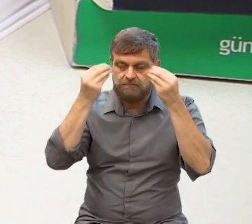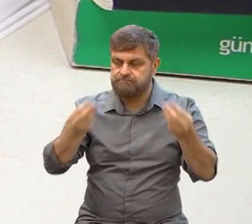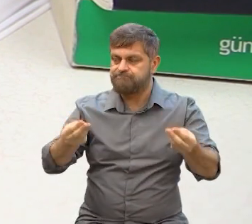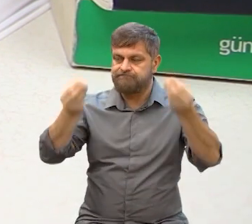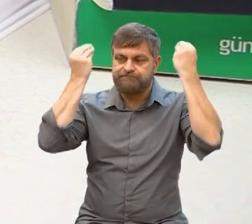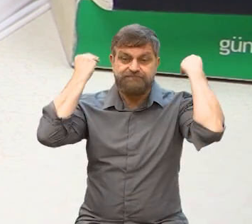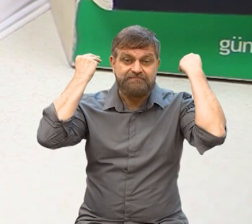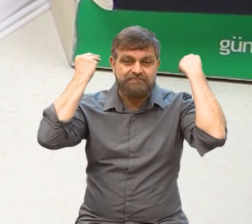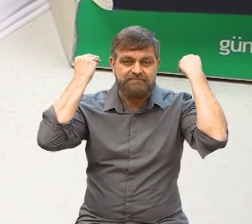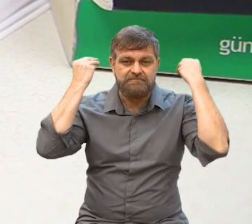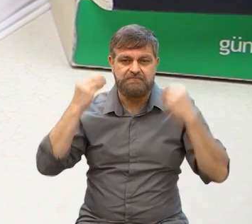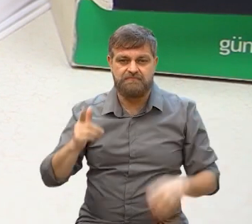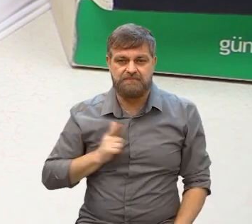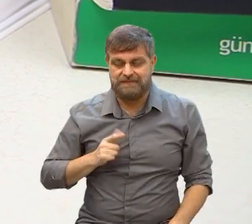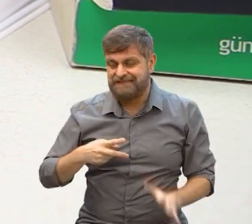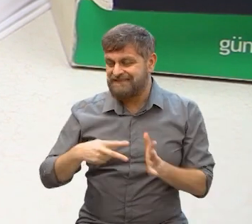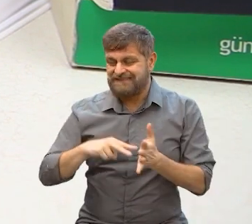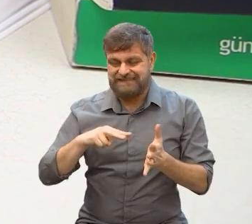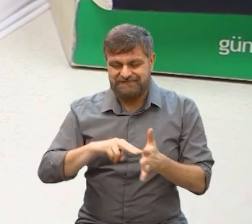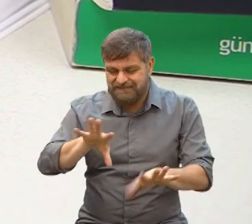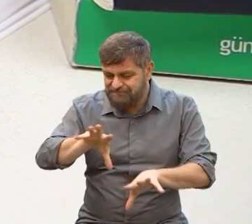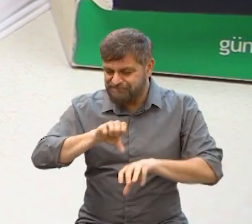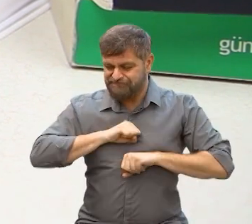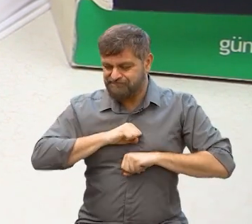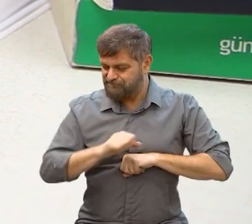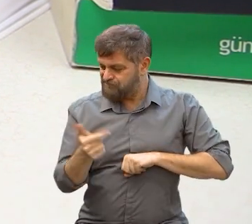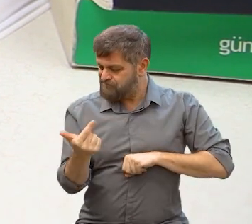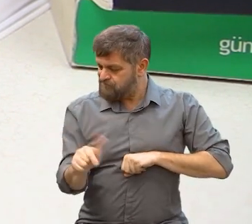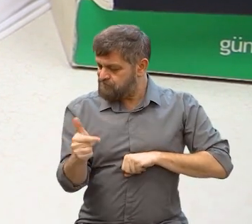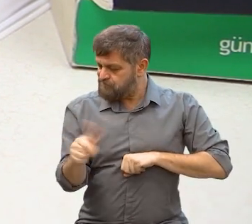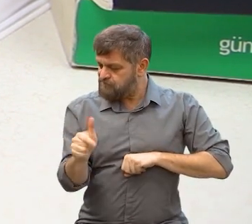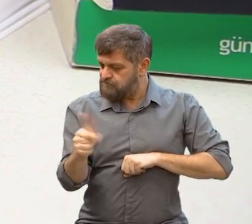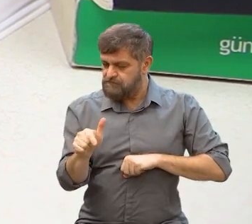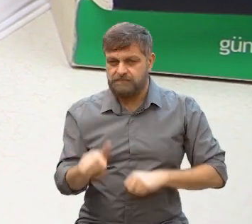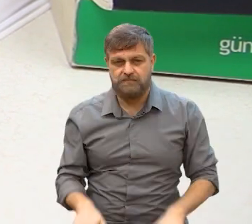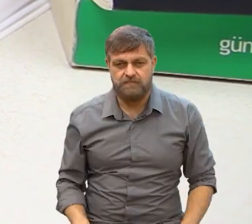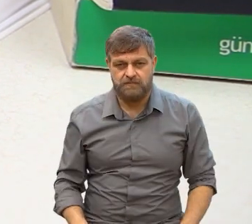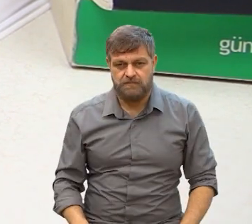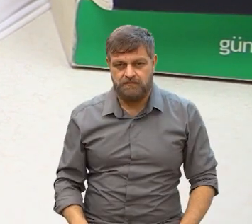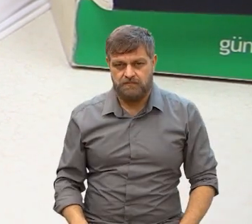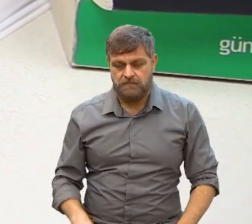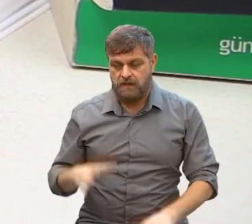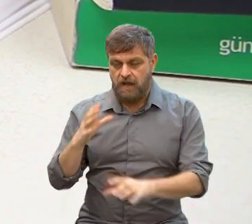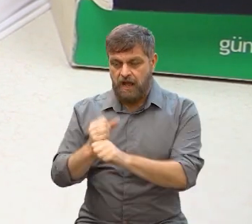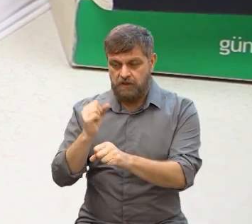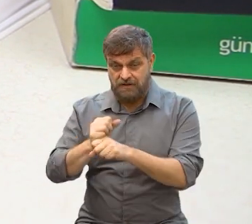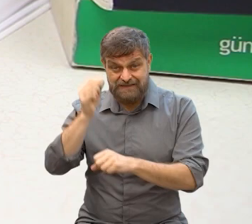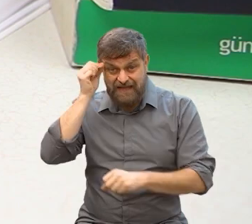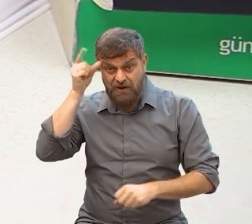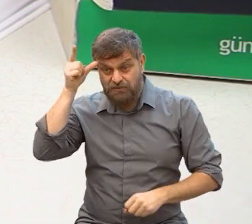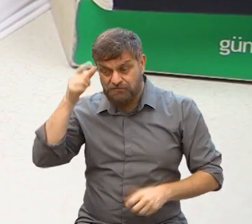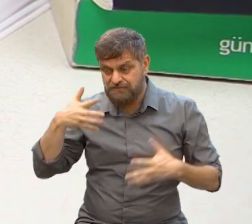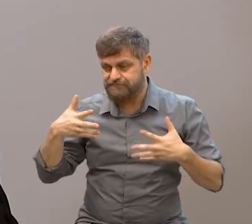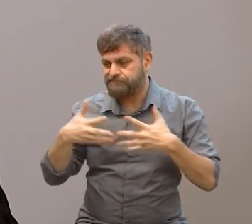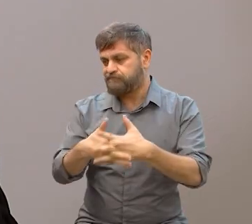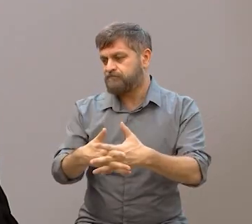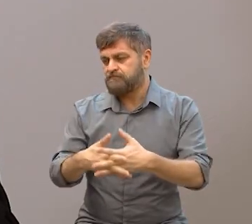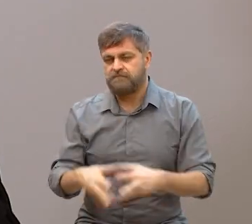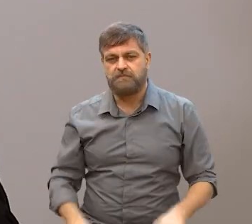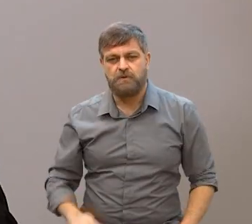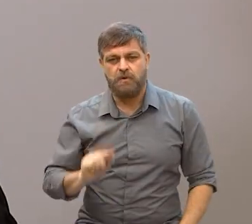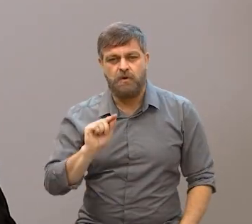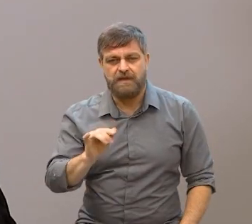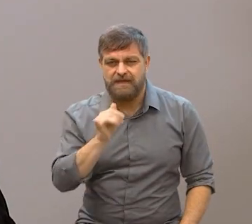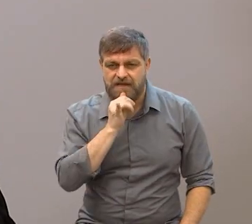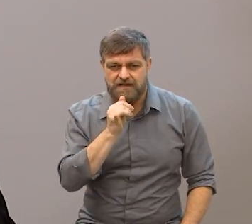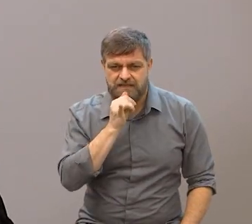maioria. Então, não foi significado. Né? Então, assim, e a nota, a cultura de nota é muito complicado. Né? Podemos dar